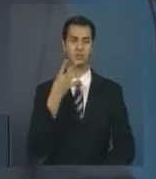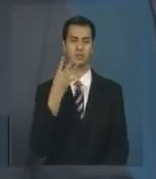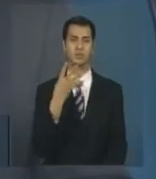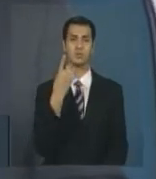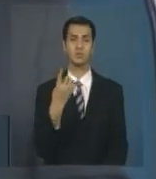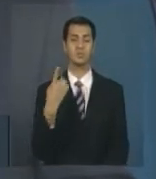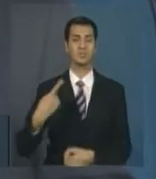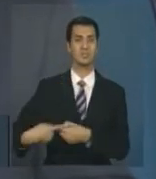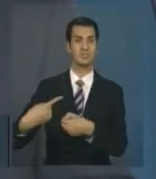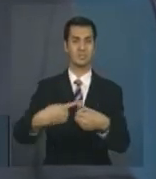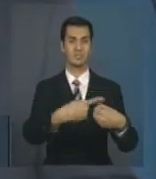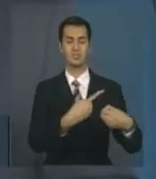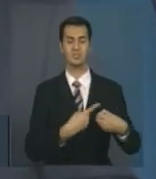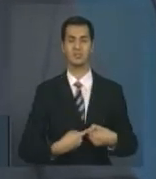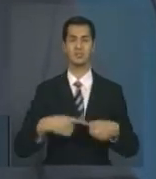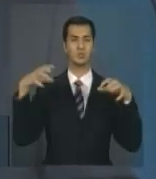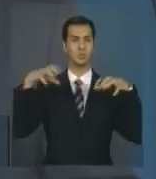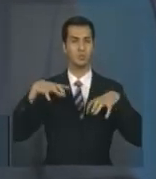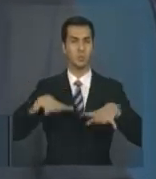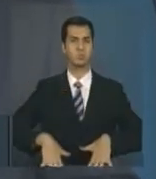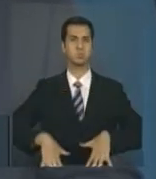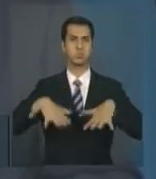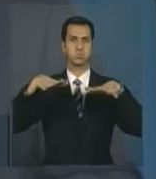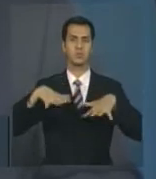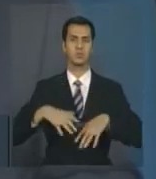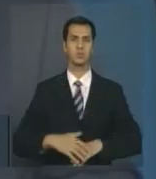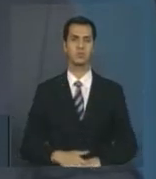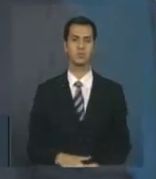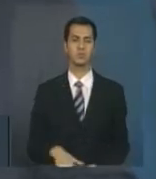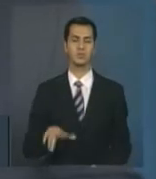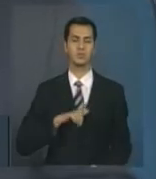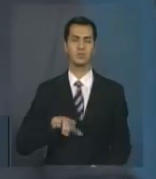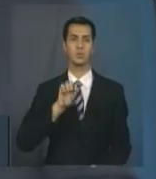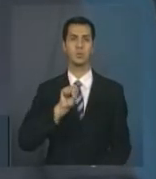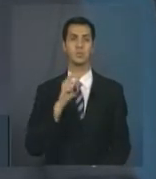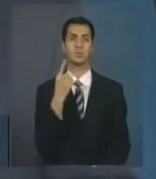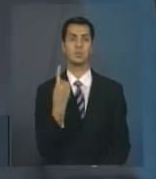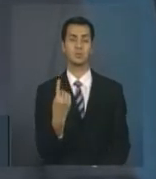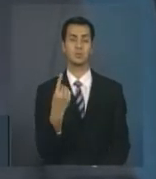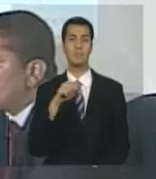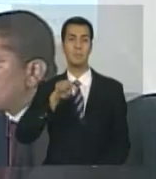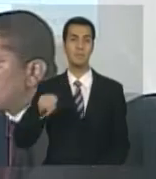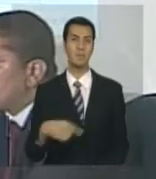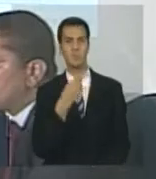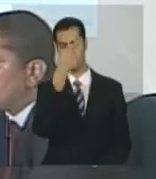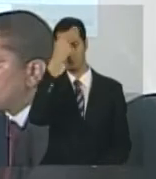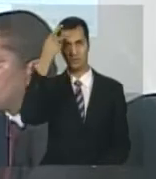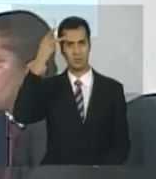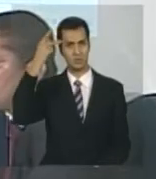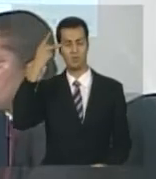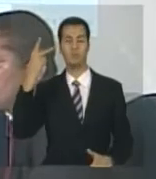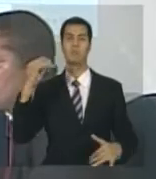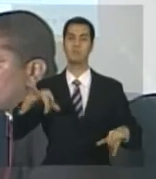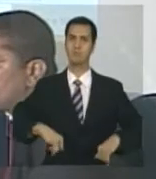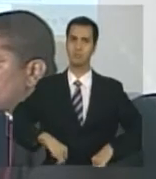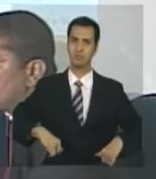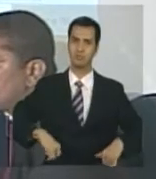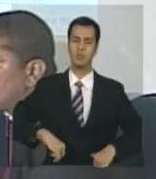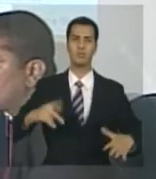41 municípios foram atingidos. Mais de 80 mil pessoas foram atingidas pela